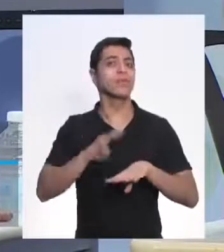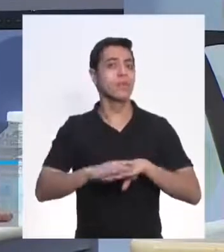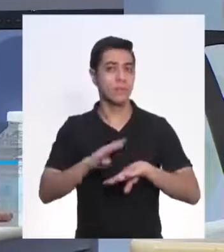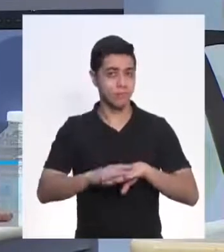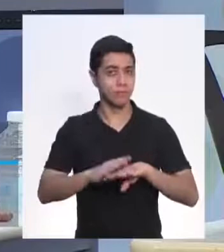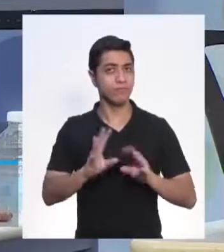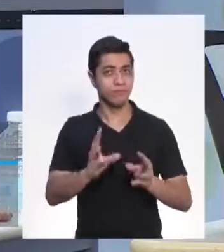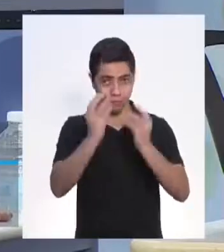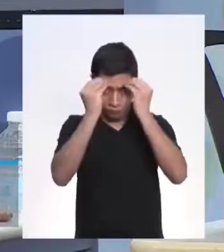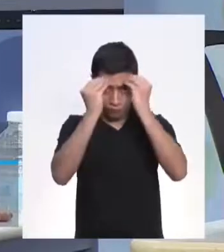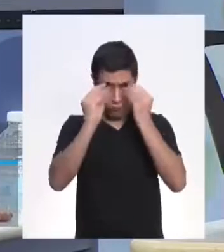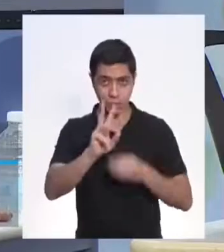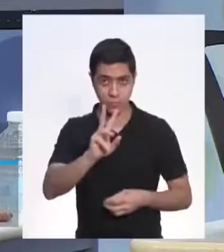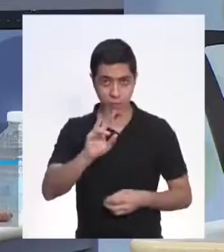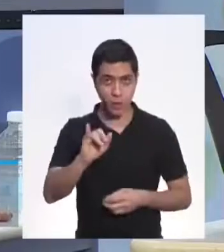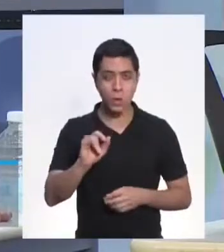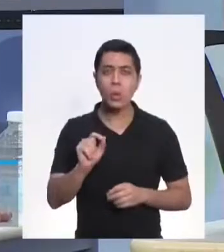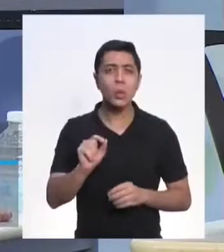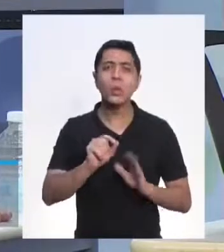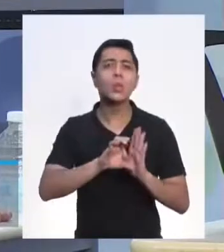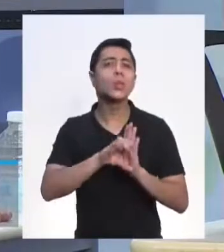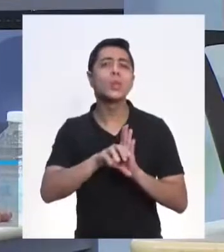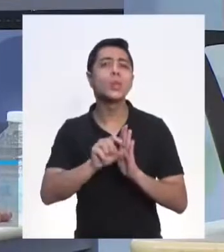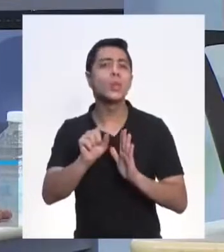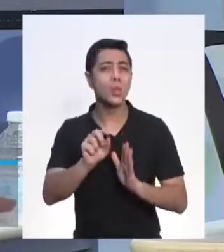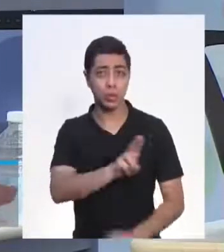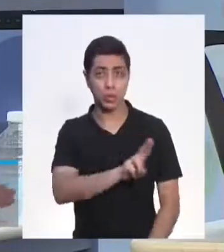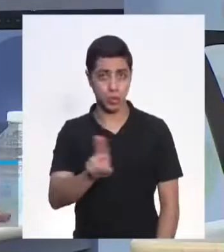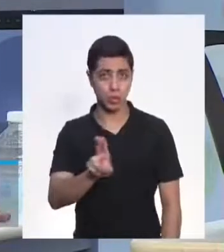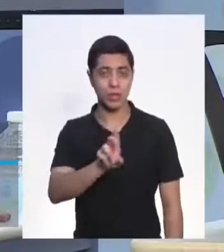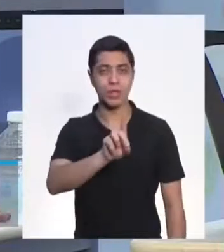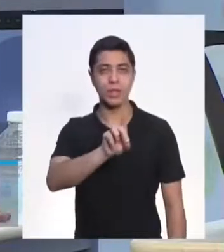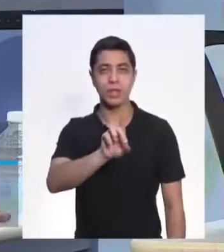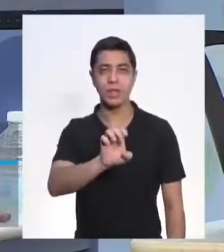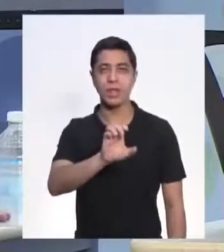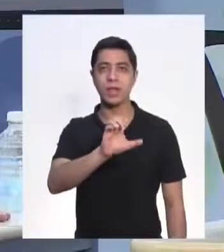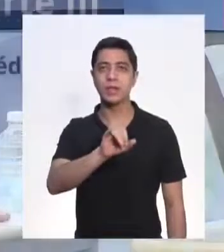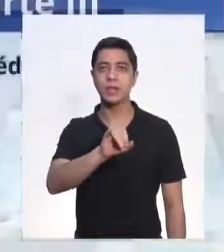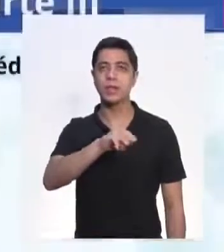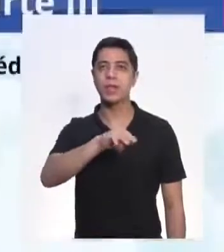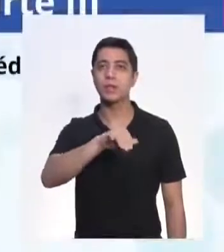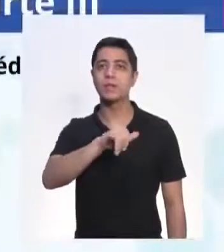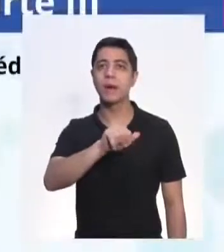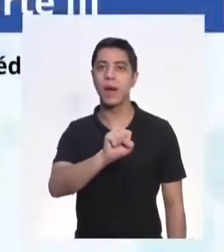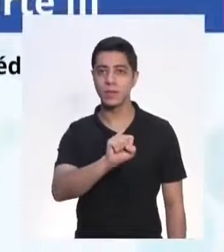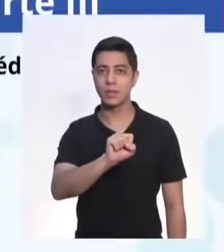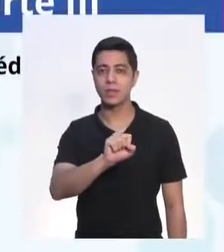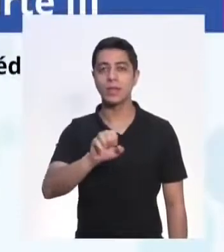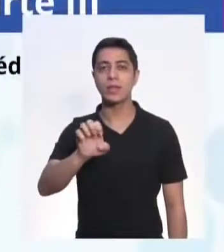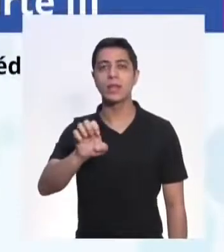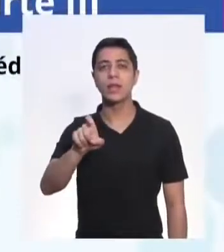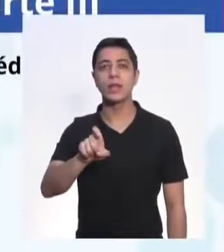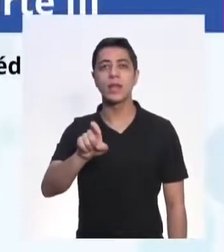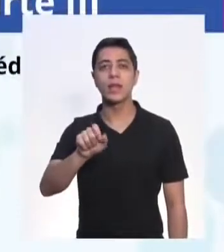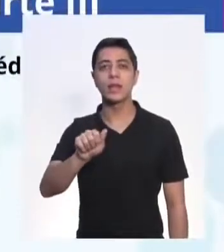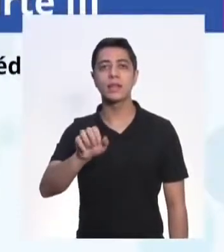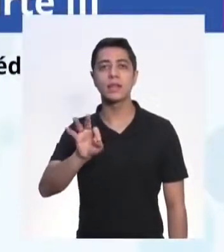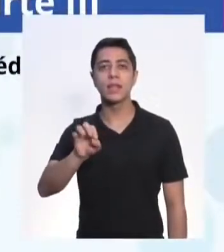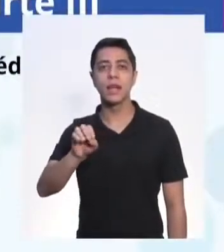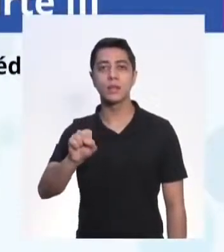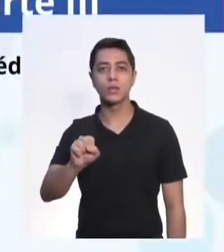Nós vamos falar um pouco dos decimais exatos, isso mesmo, continuando dentro do conjunto dos